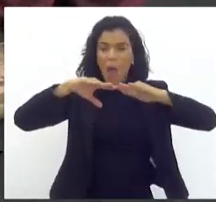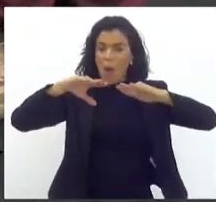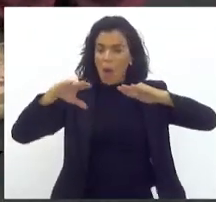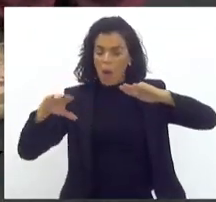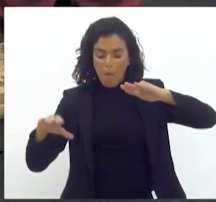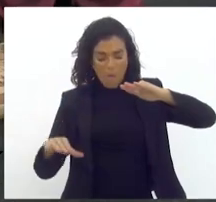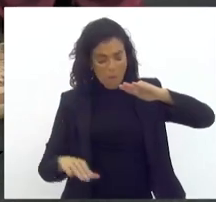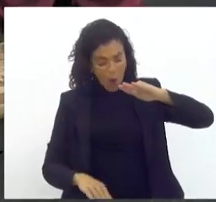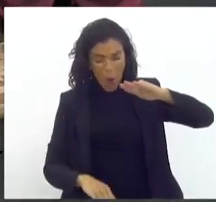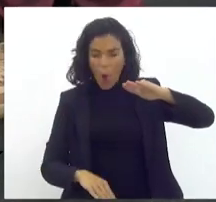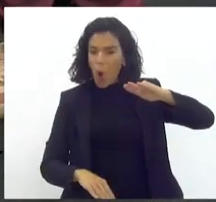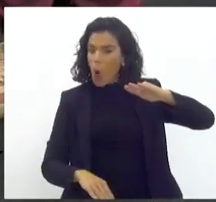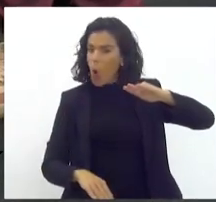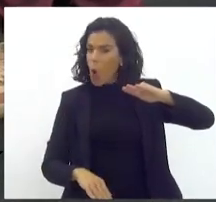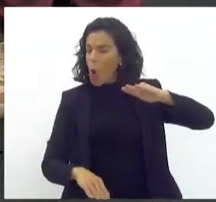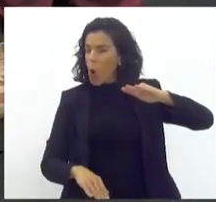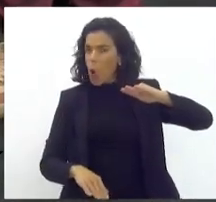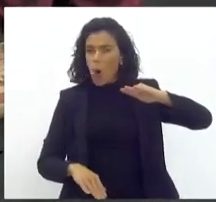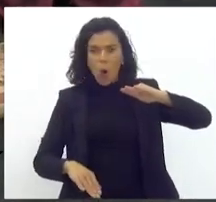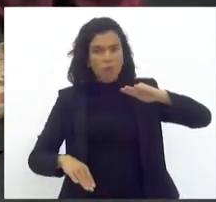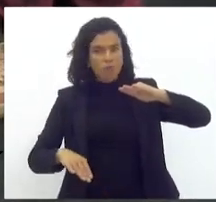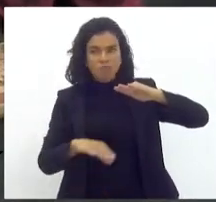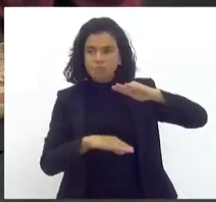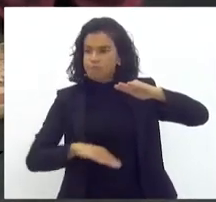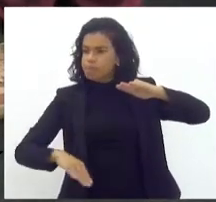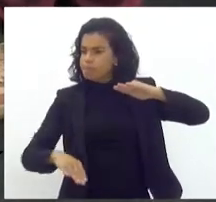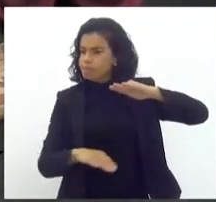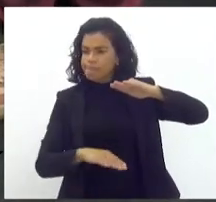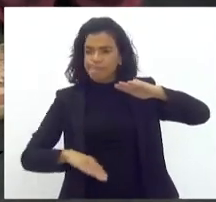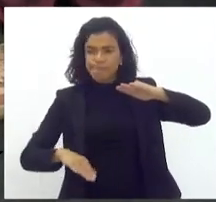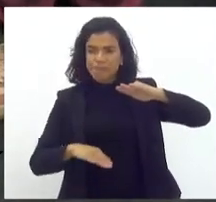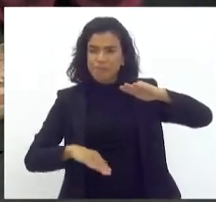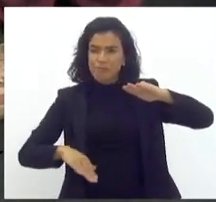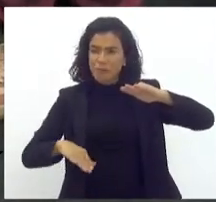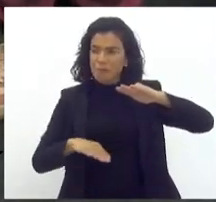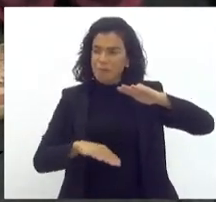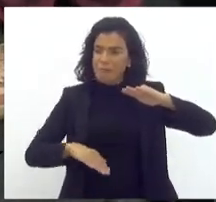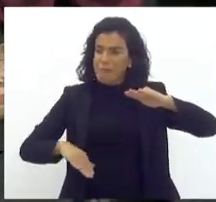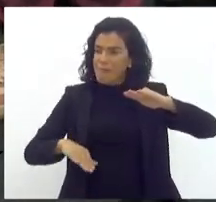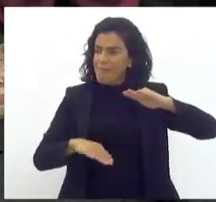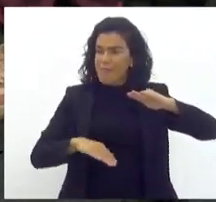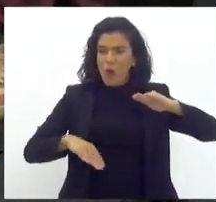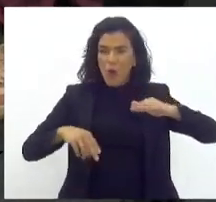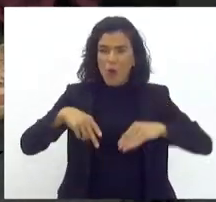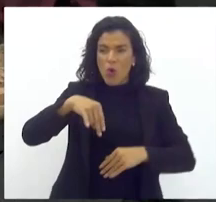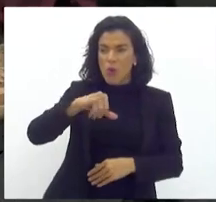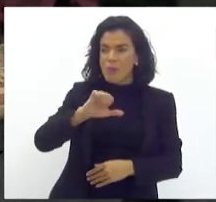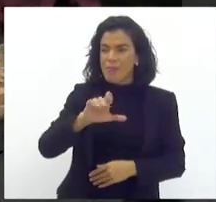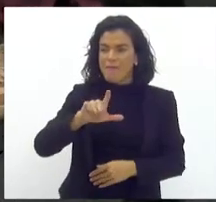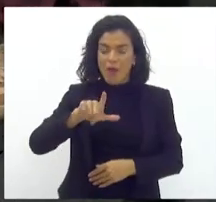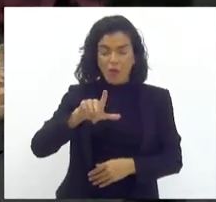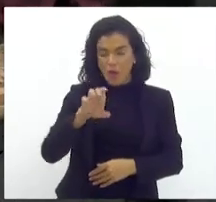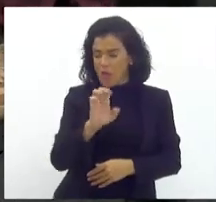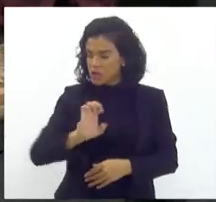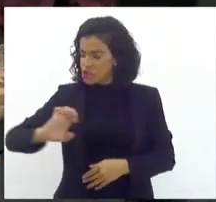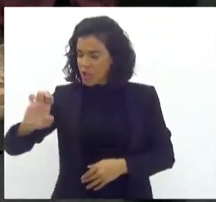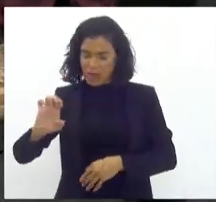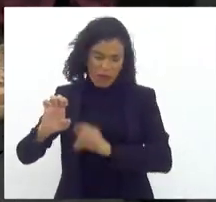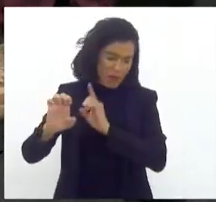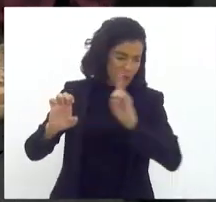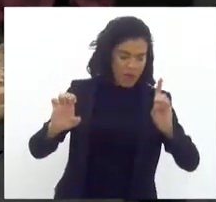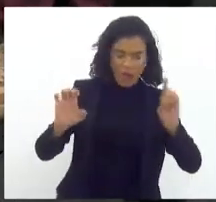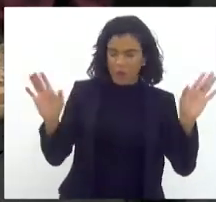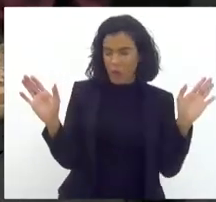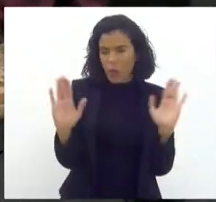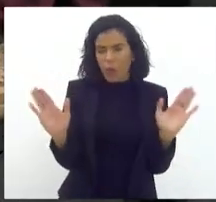maneira Mas é algo inacreditável E isso não é um privilégio nem da esquerda e nem da